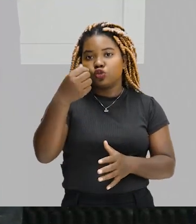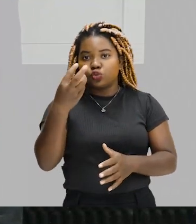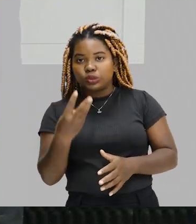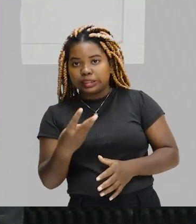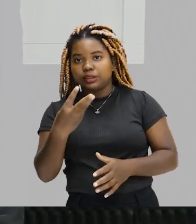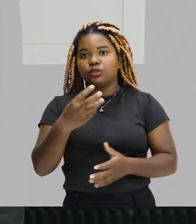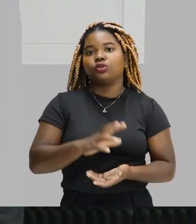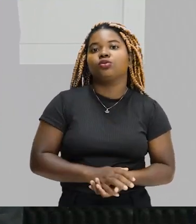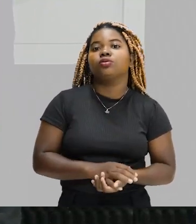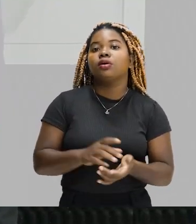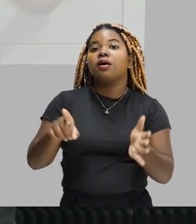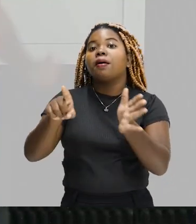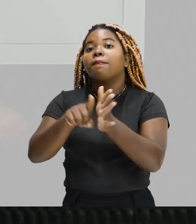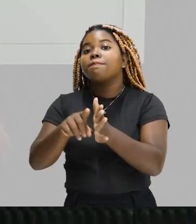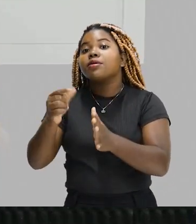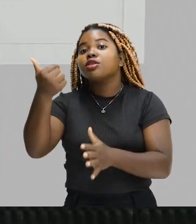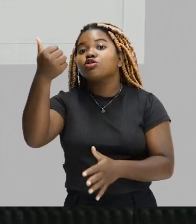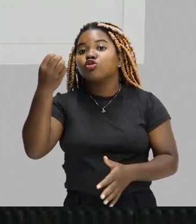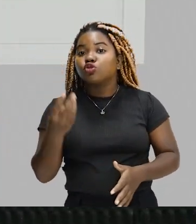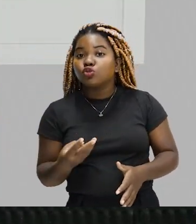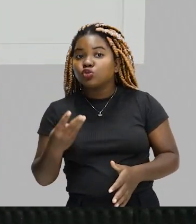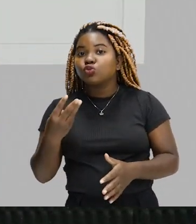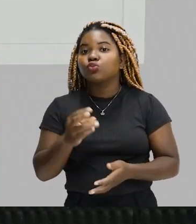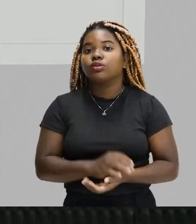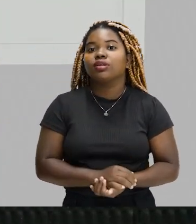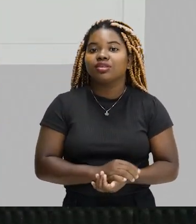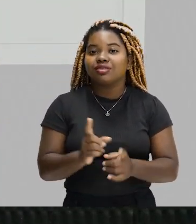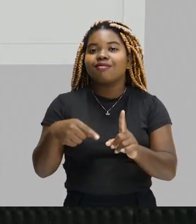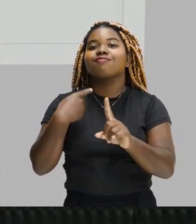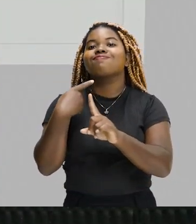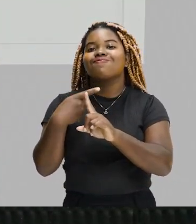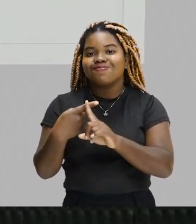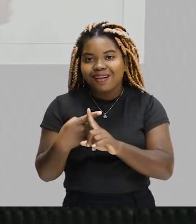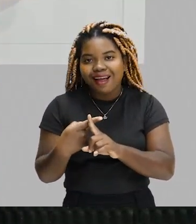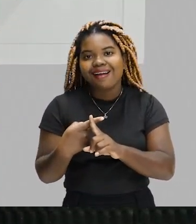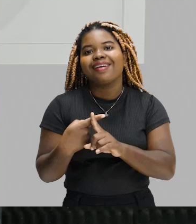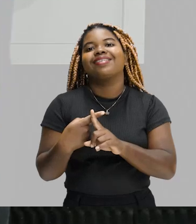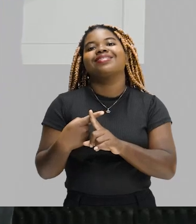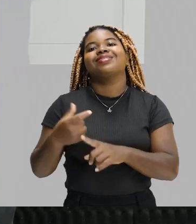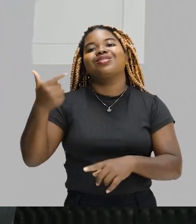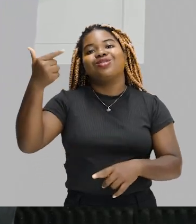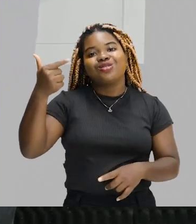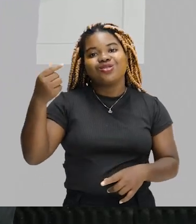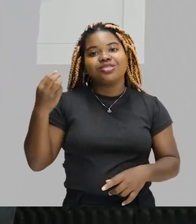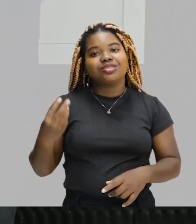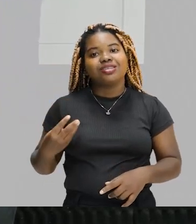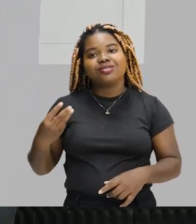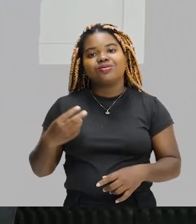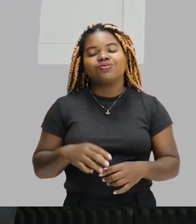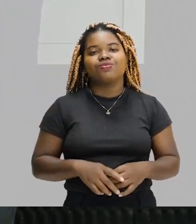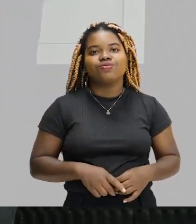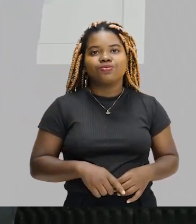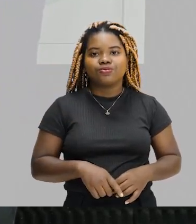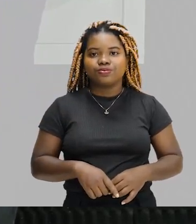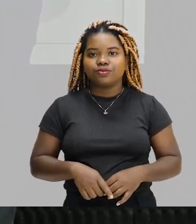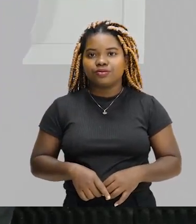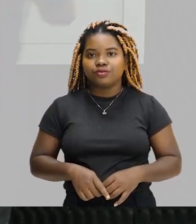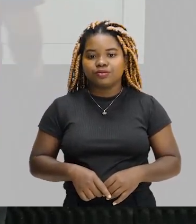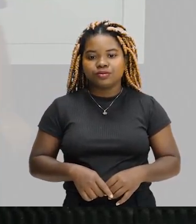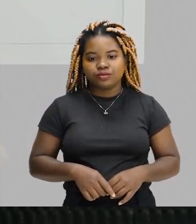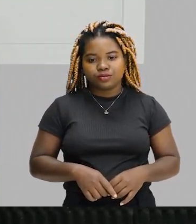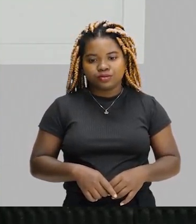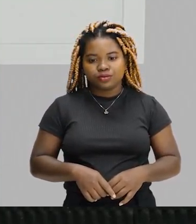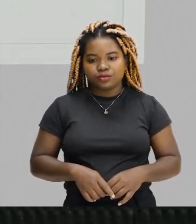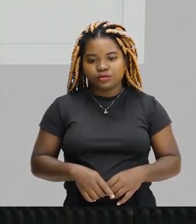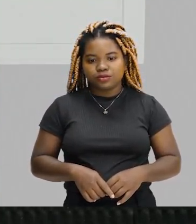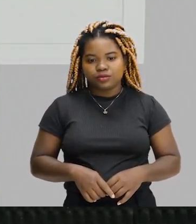1/3, menos 1/3 e up é mais 2/3.